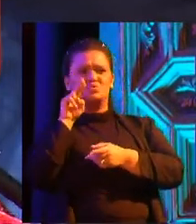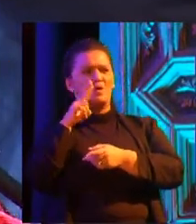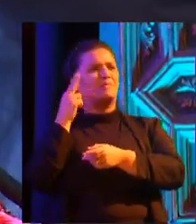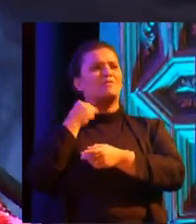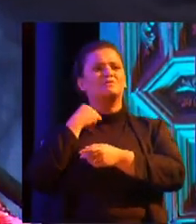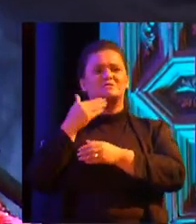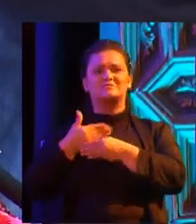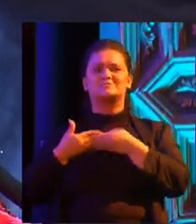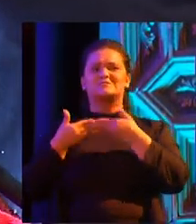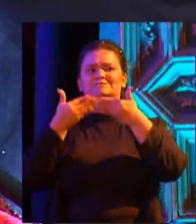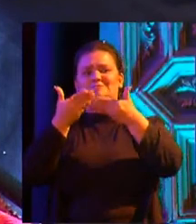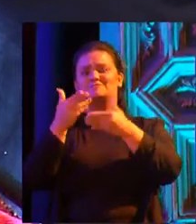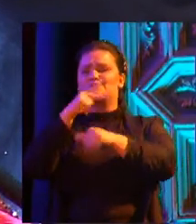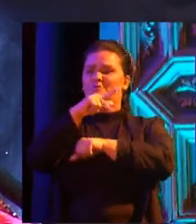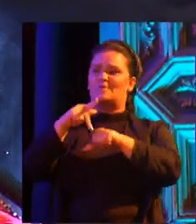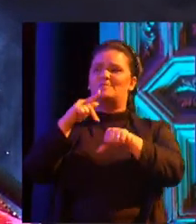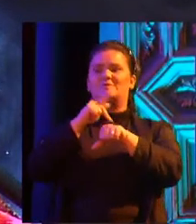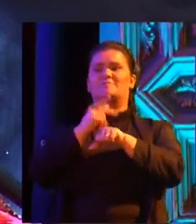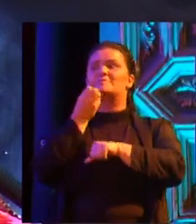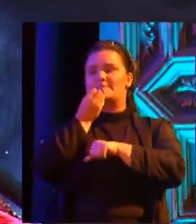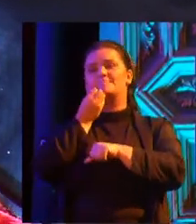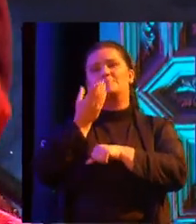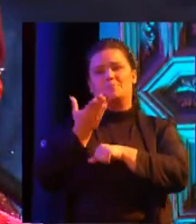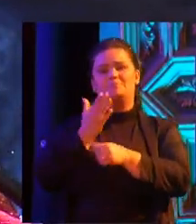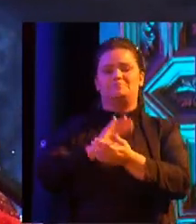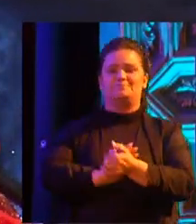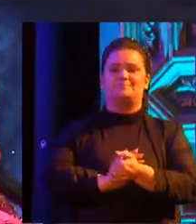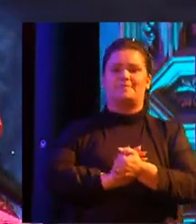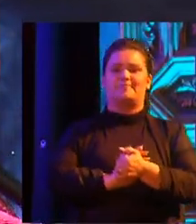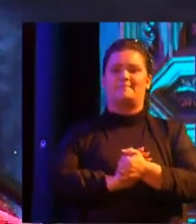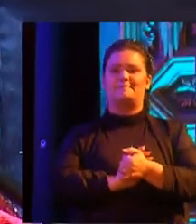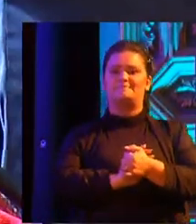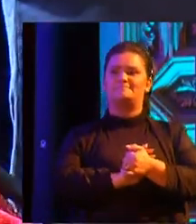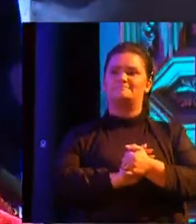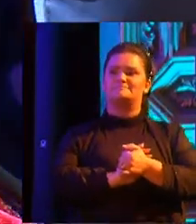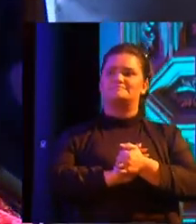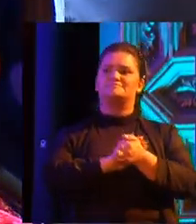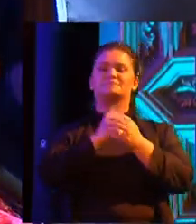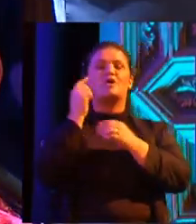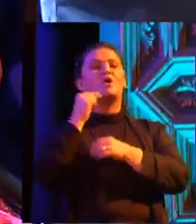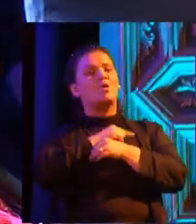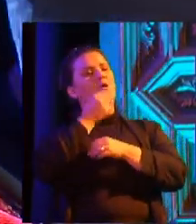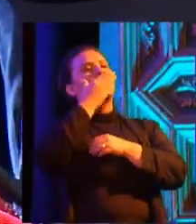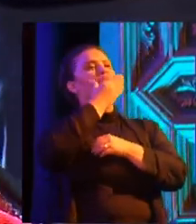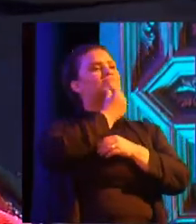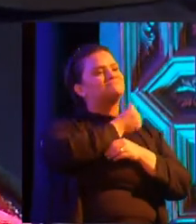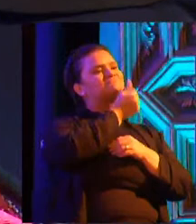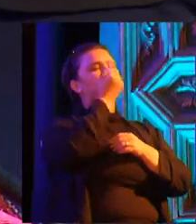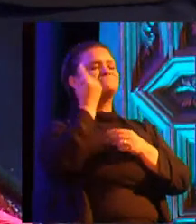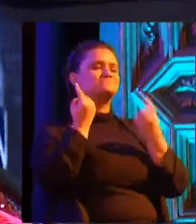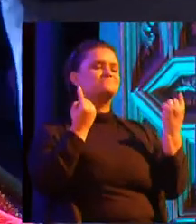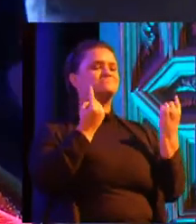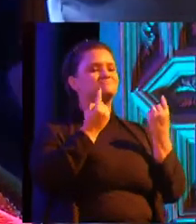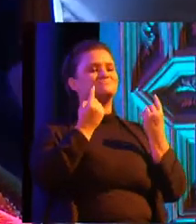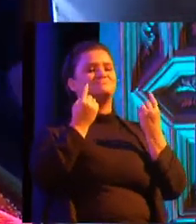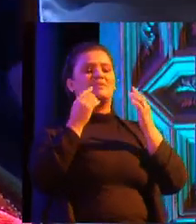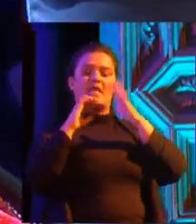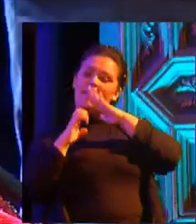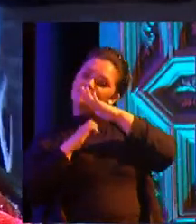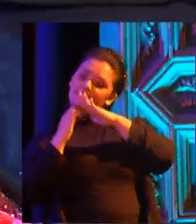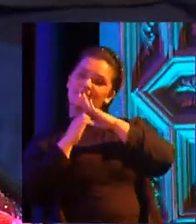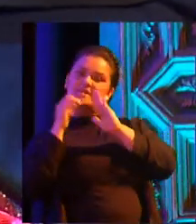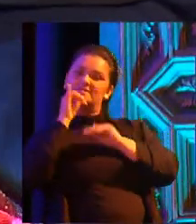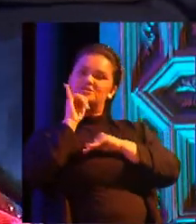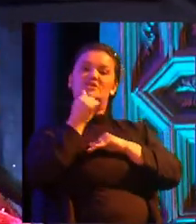ter recebido um prêmio. Que bom que o Arthur e as outras pessoas, a Equatorial, né, que também